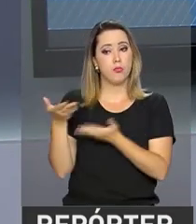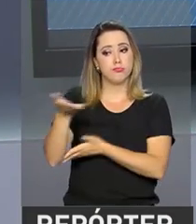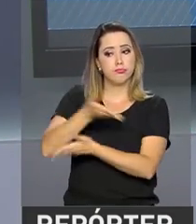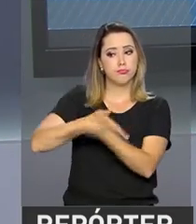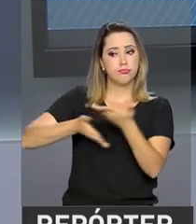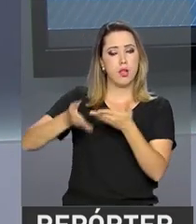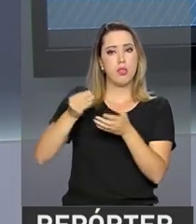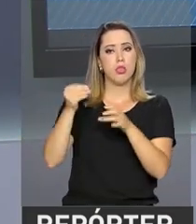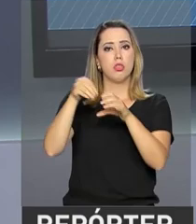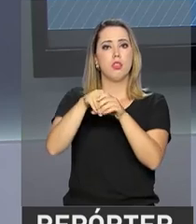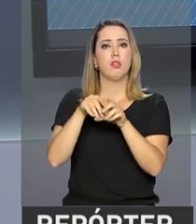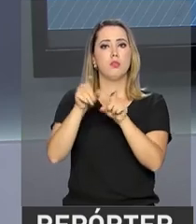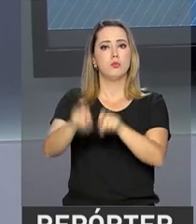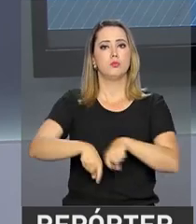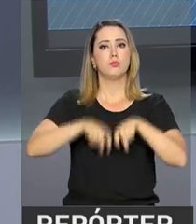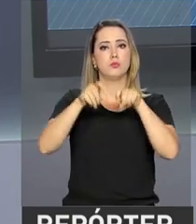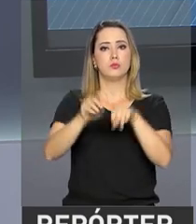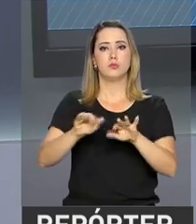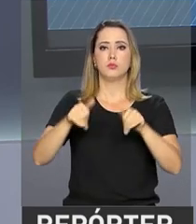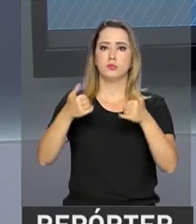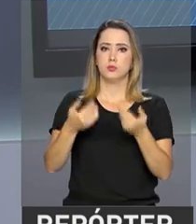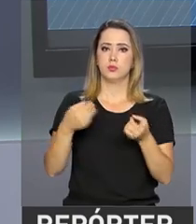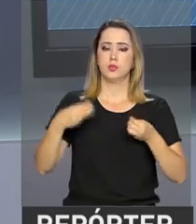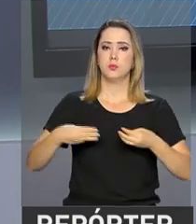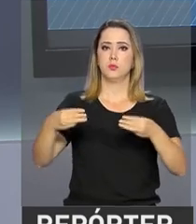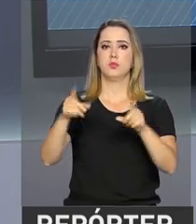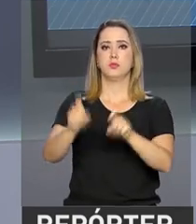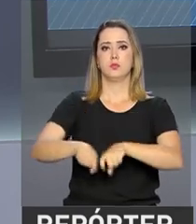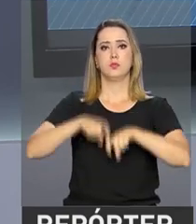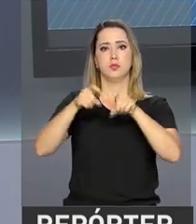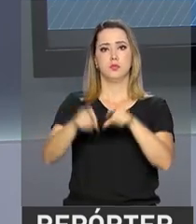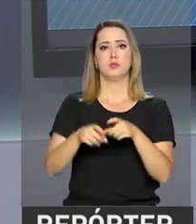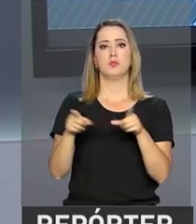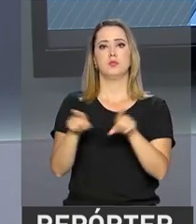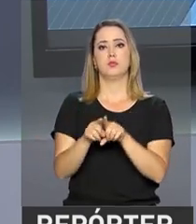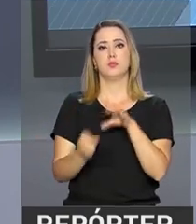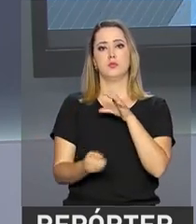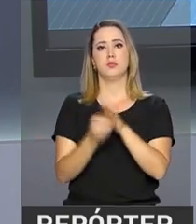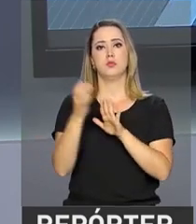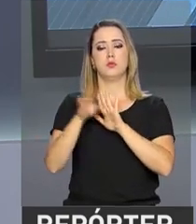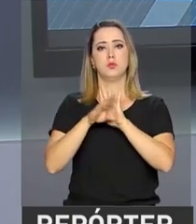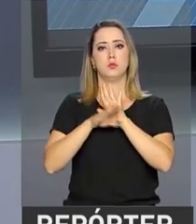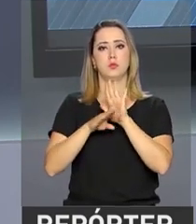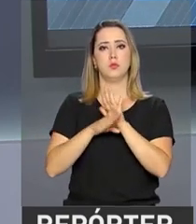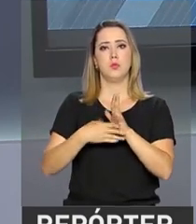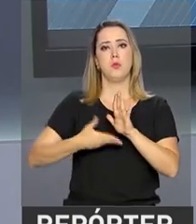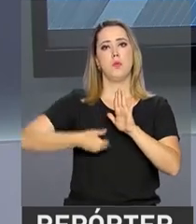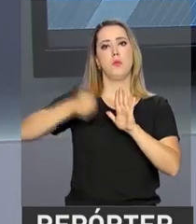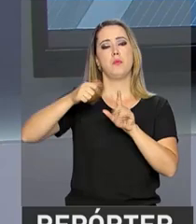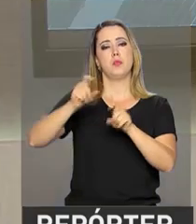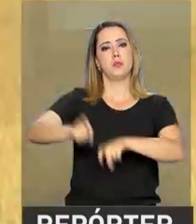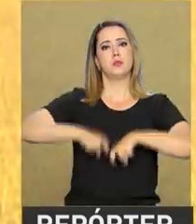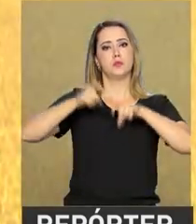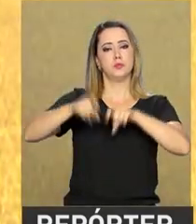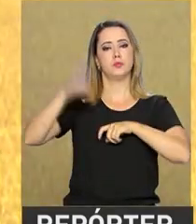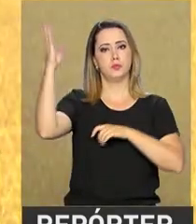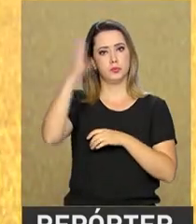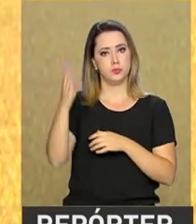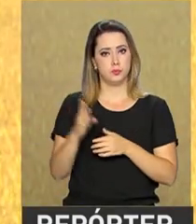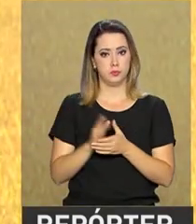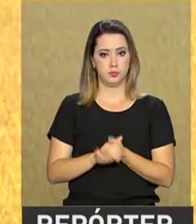agronegócio e para isto o ministério da agricultura e pecuária criou um plano chamado o melhor do agro brasileiro